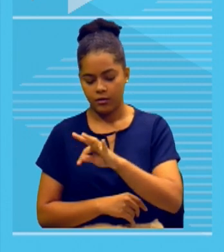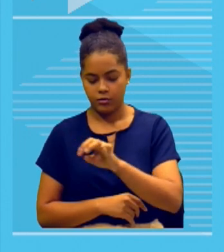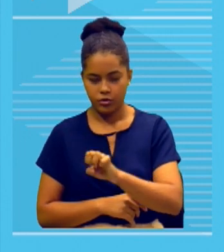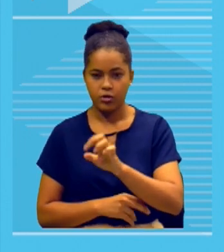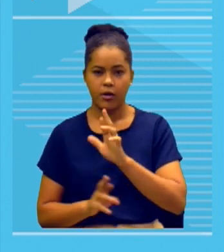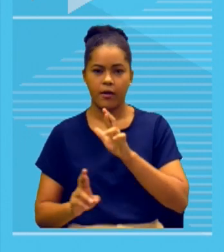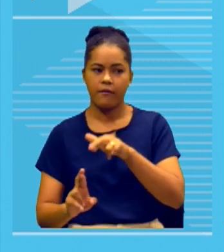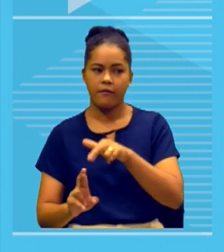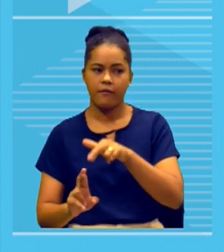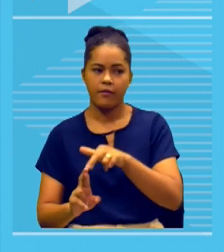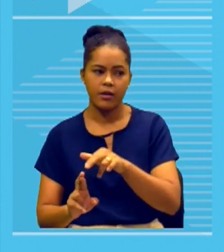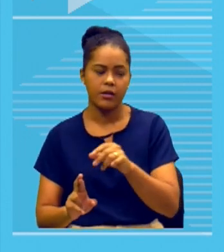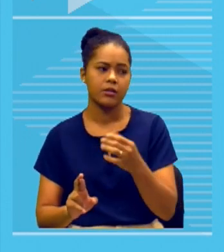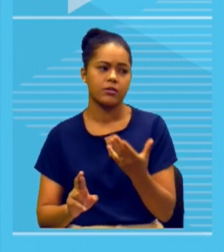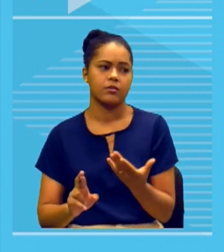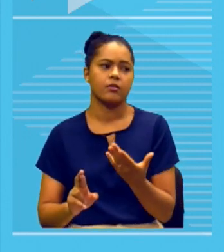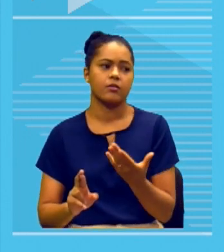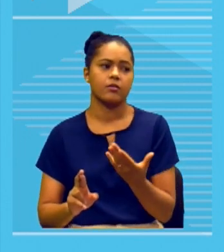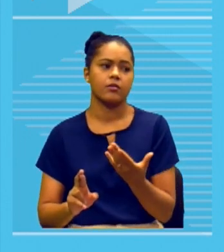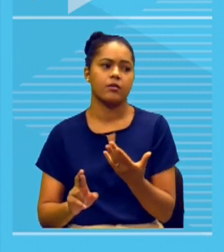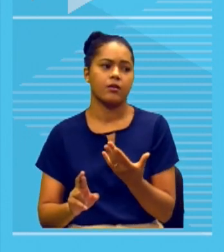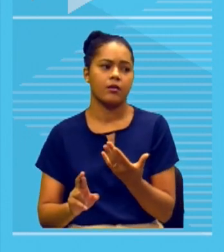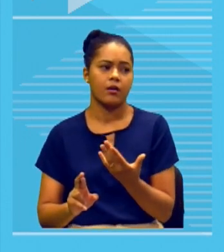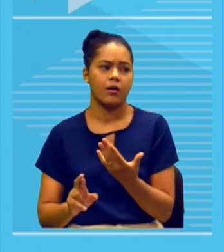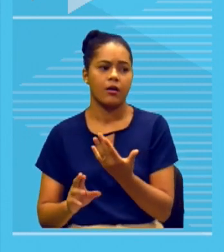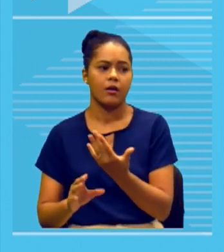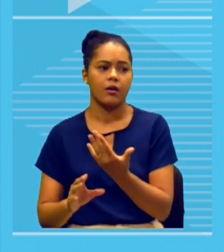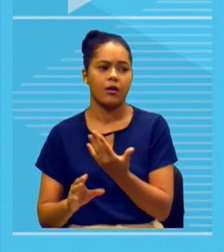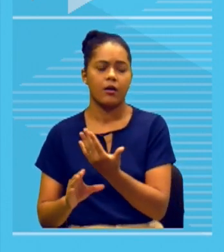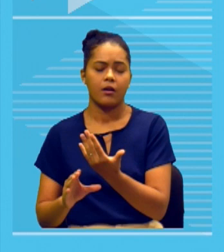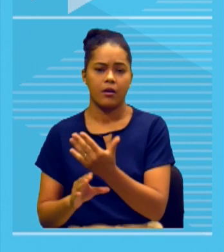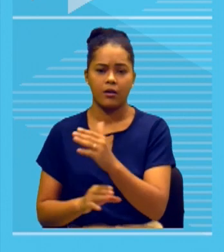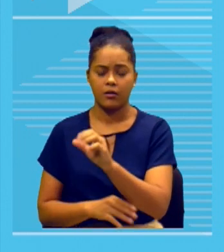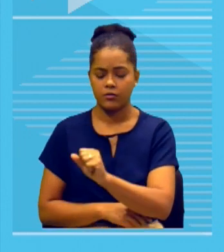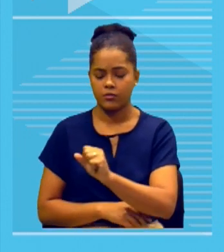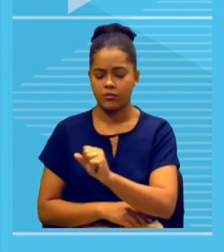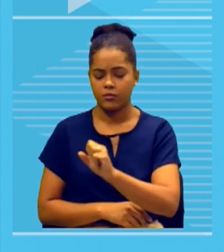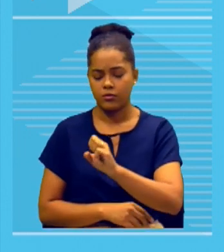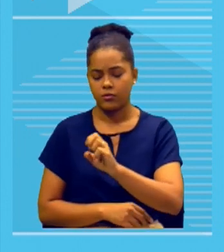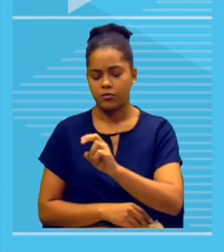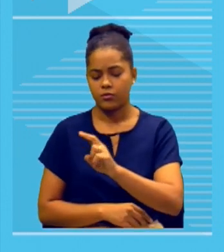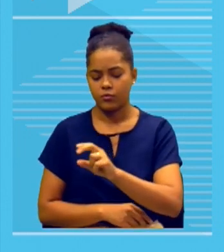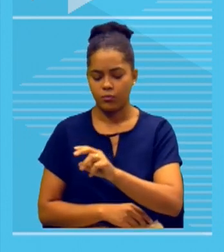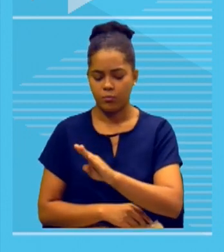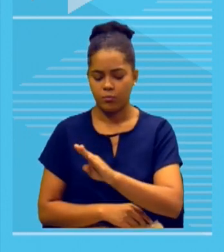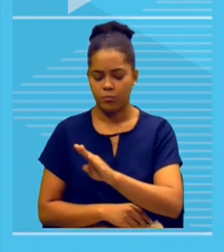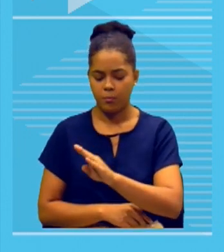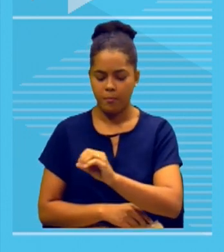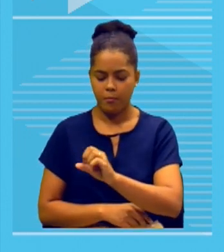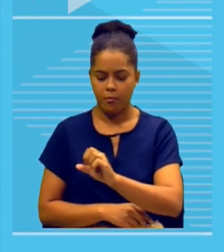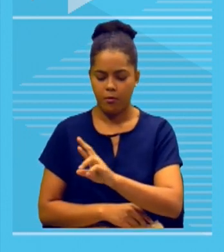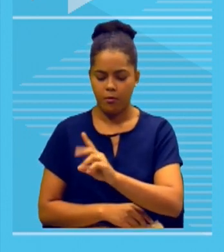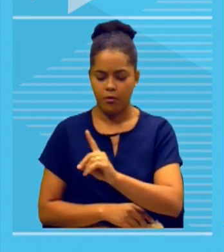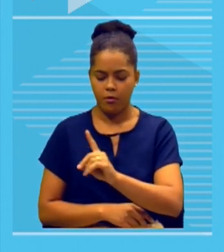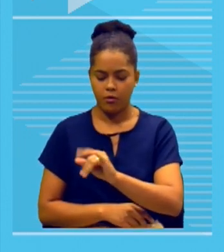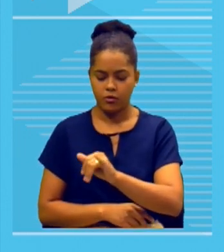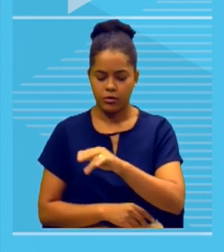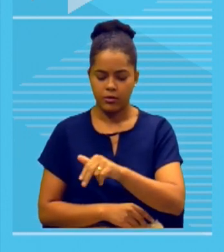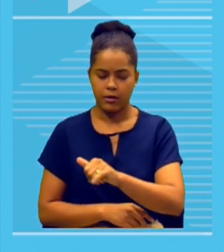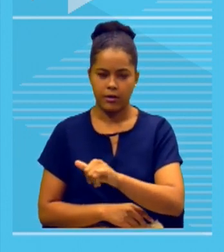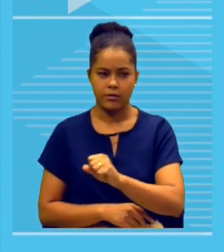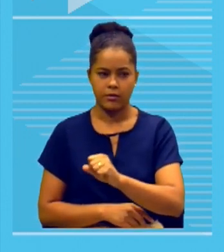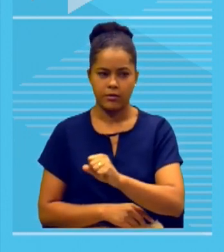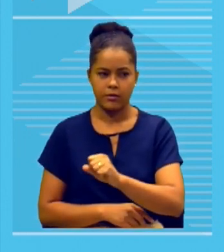então qualquer uma dessas conjunções aí né vai puxar o pronome para antes do verbo eu vou